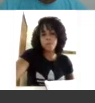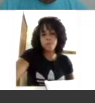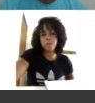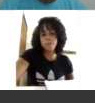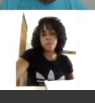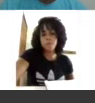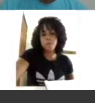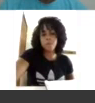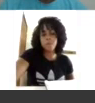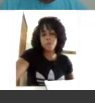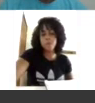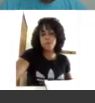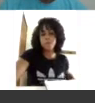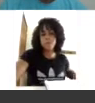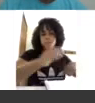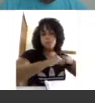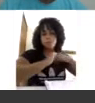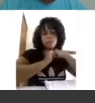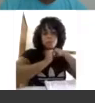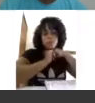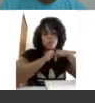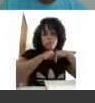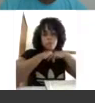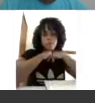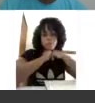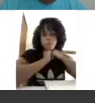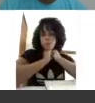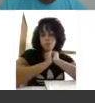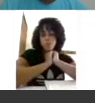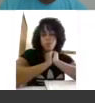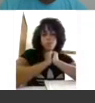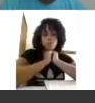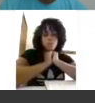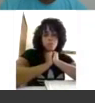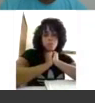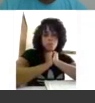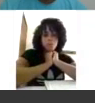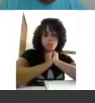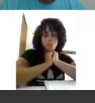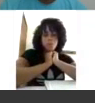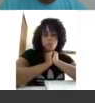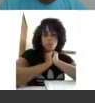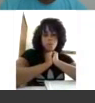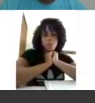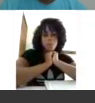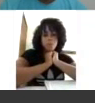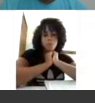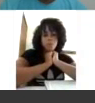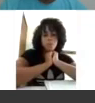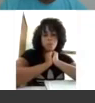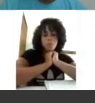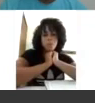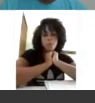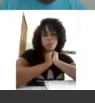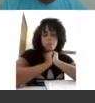de ensino, e a nossa inserção como bolsista no chão da escola. E também a gente tem que